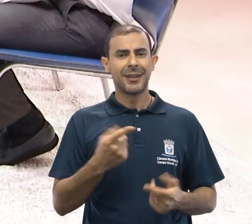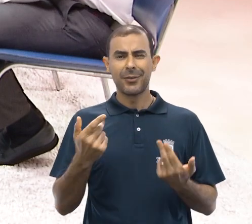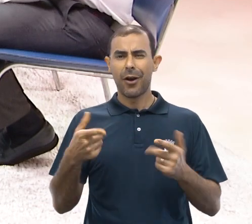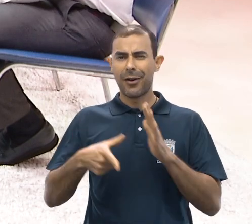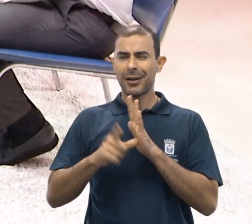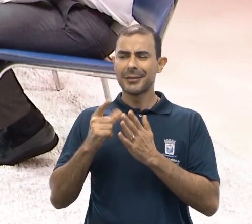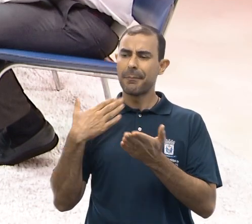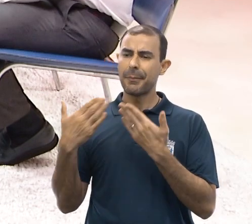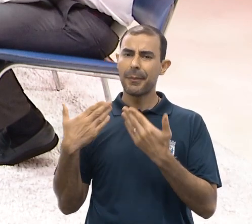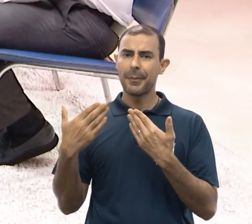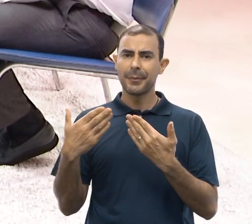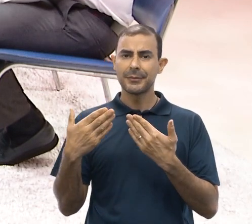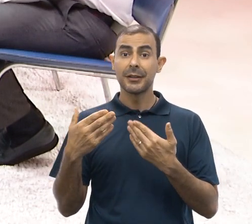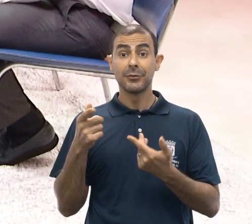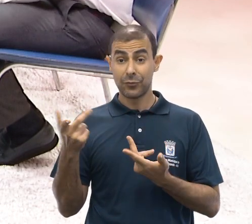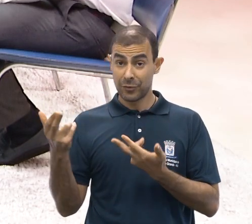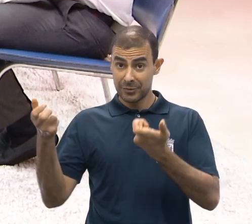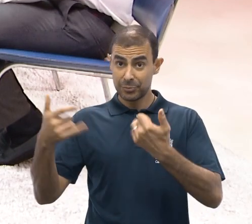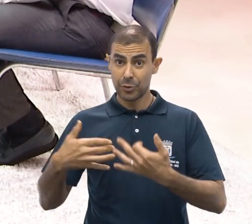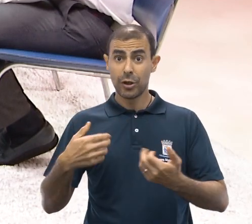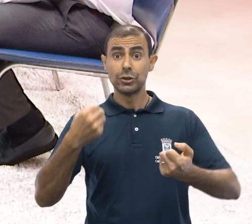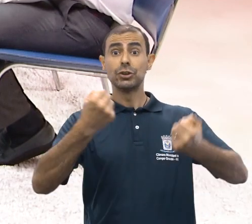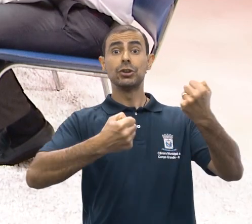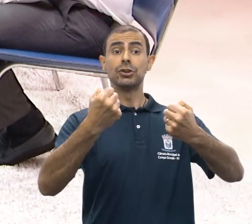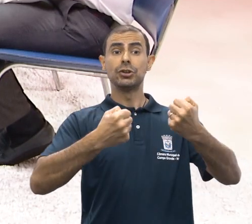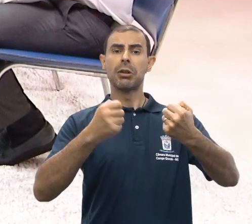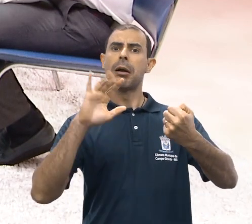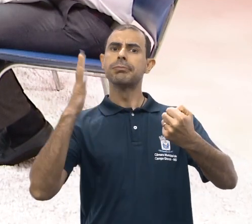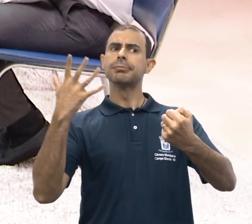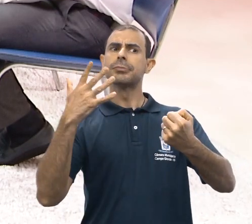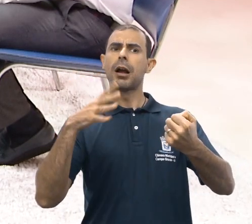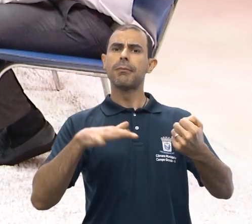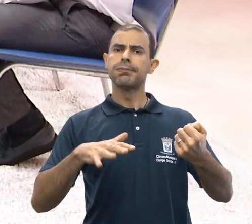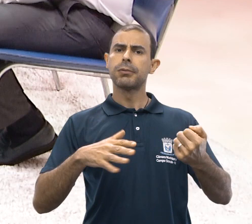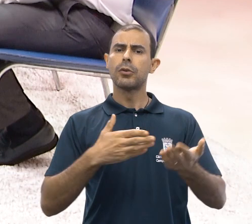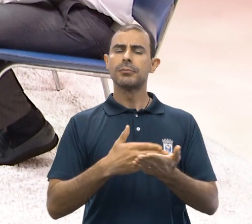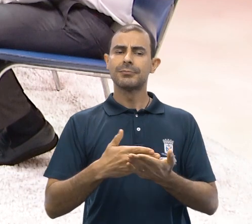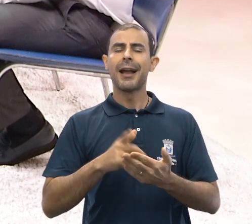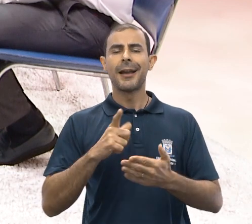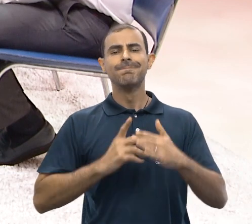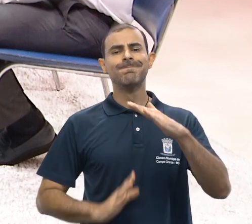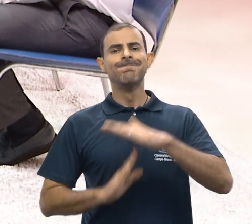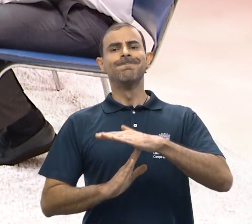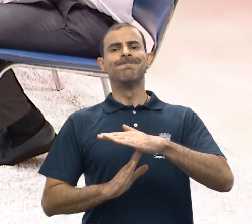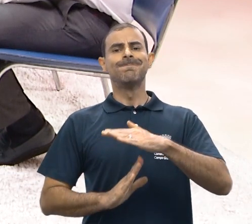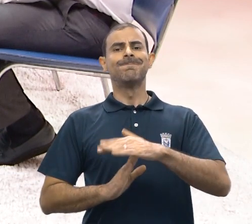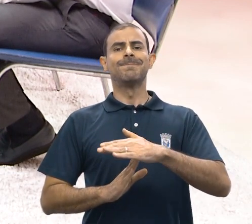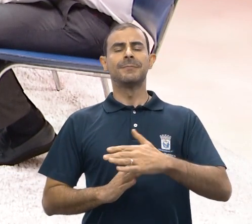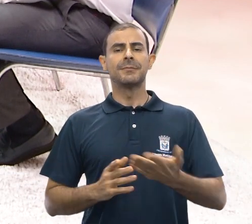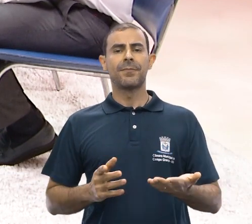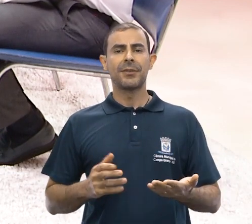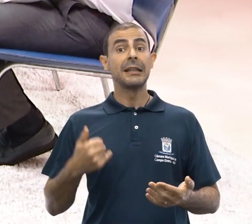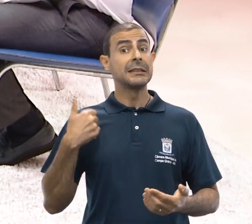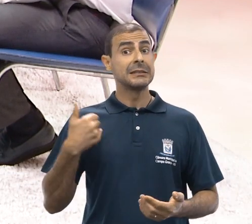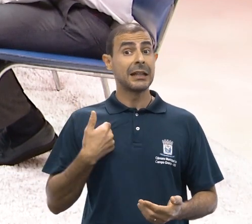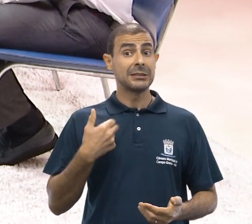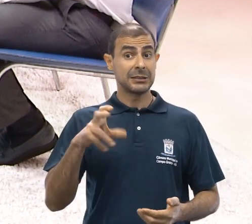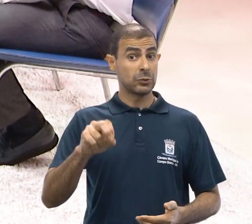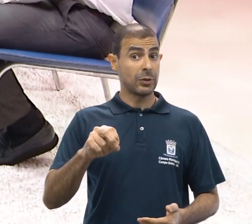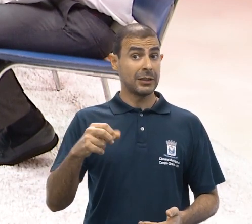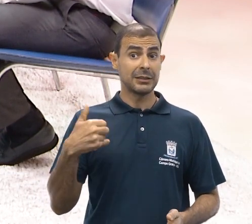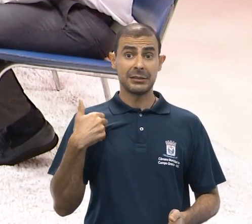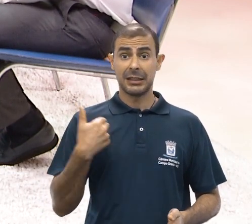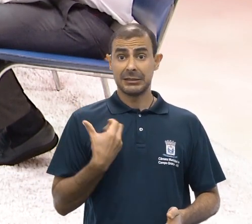antes, né? Então, ele é limitado. E isso geralmente 50, 60 anos é uma